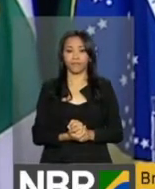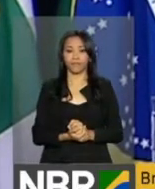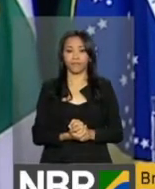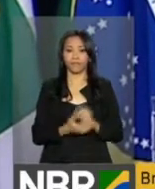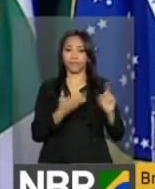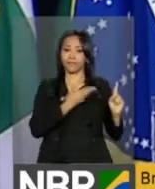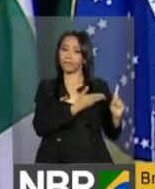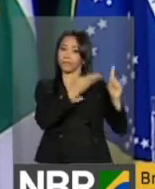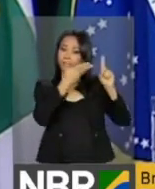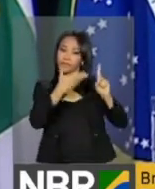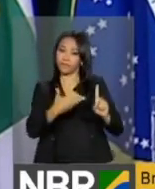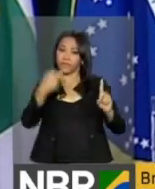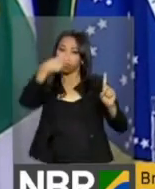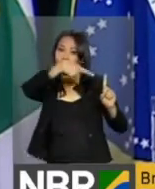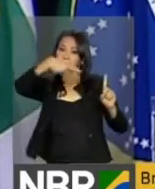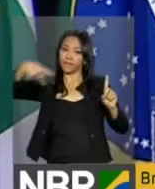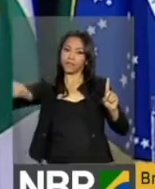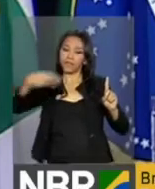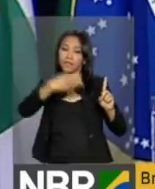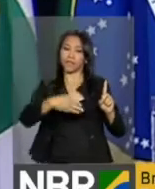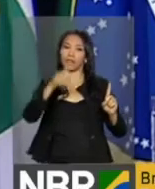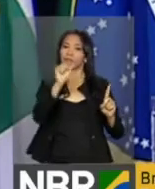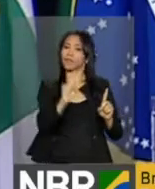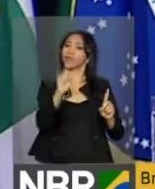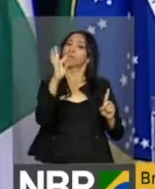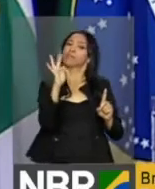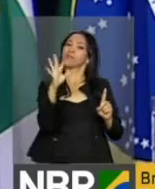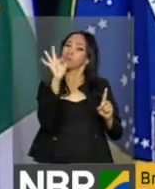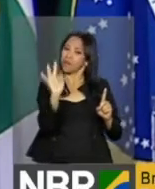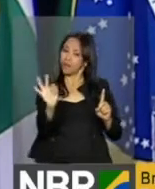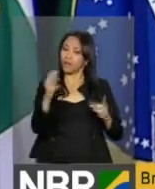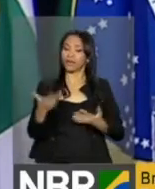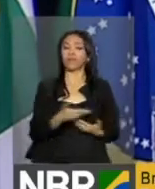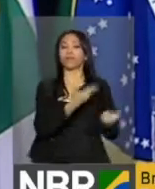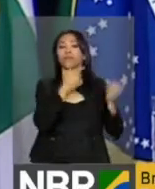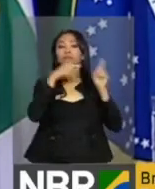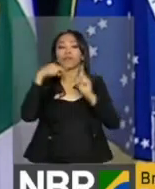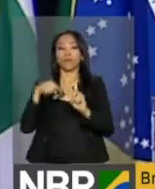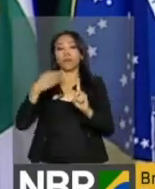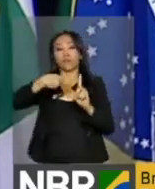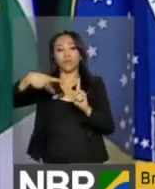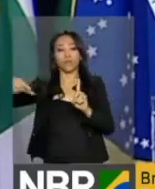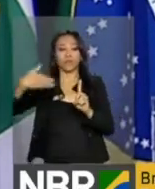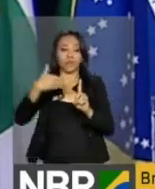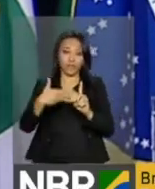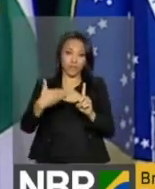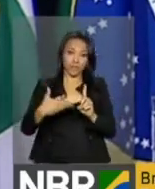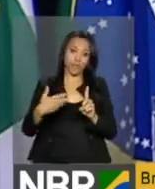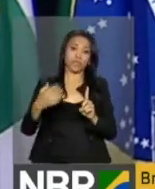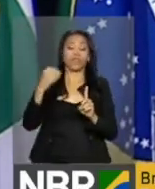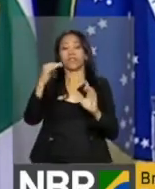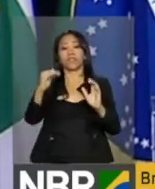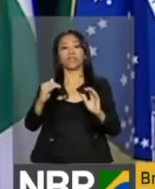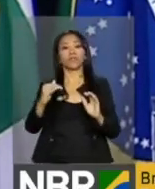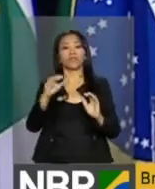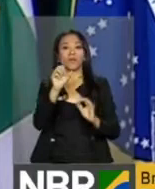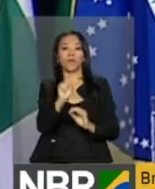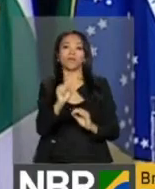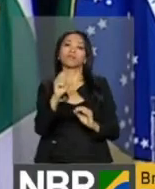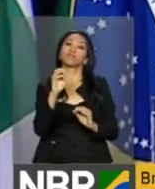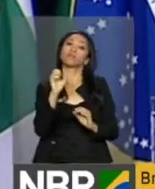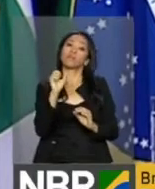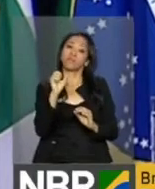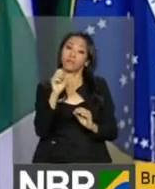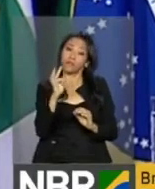Ao lado da presidente da Corte Suprema, ao lado da presidente do Superior Tribunal de Justiça, ao